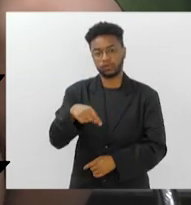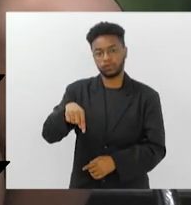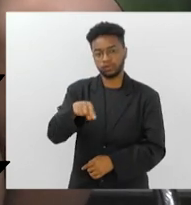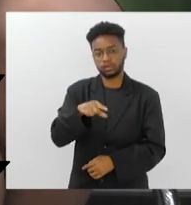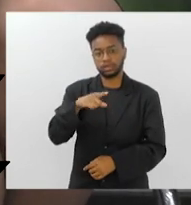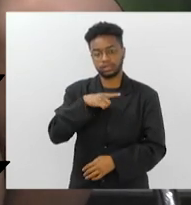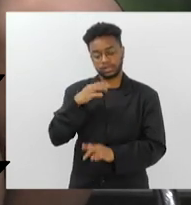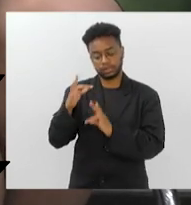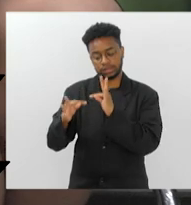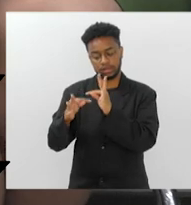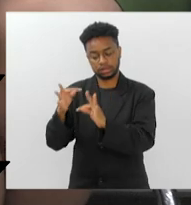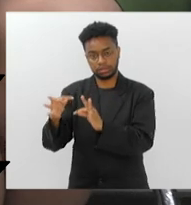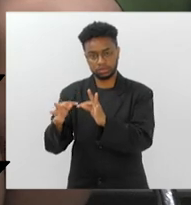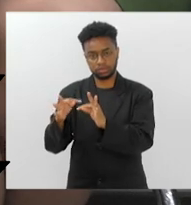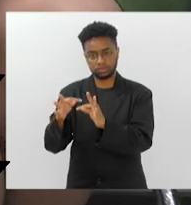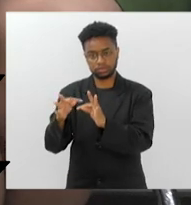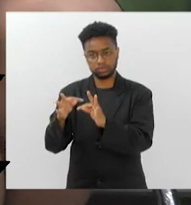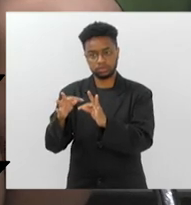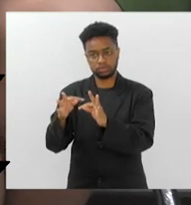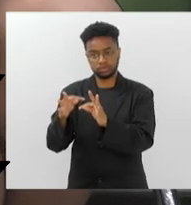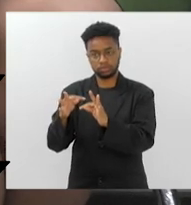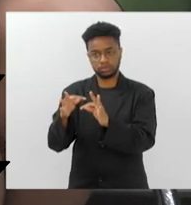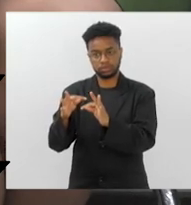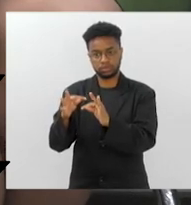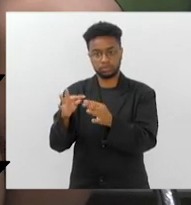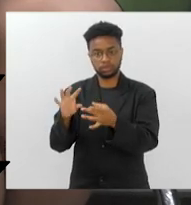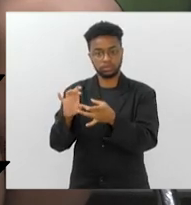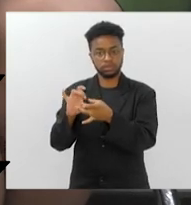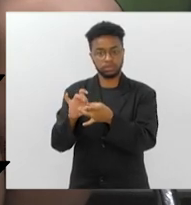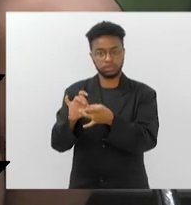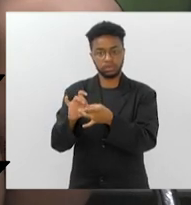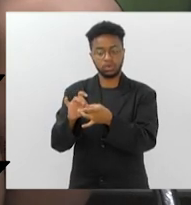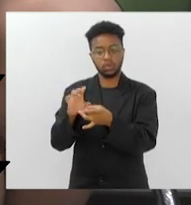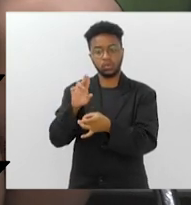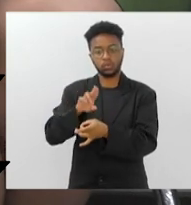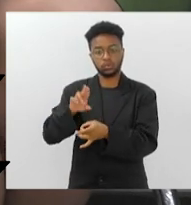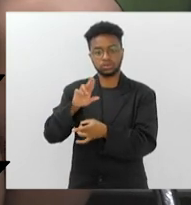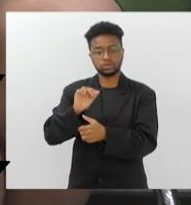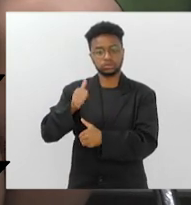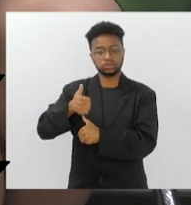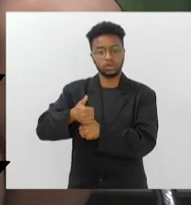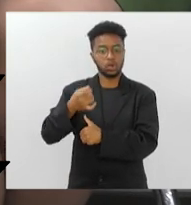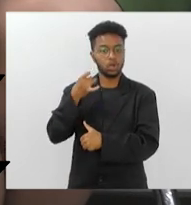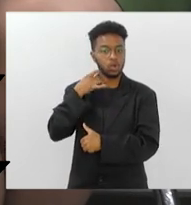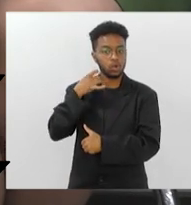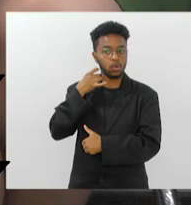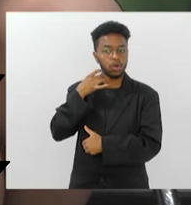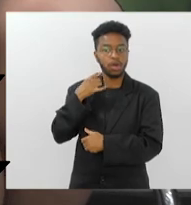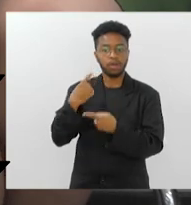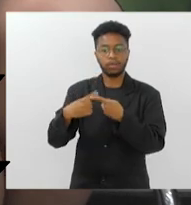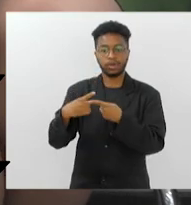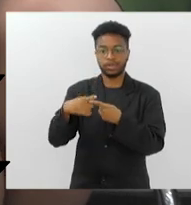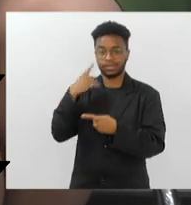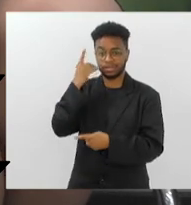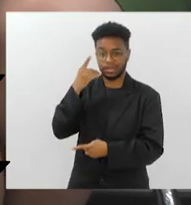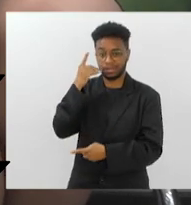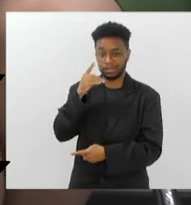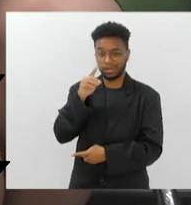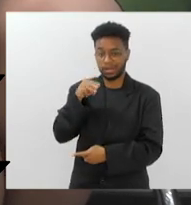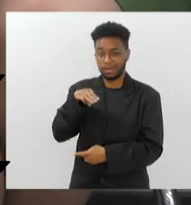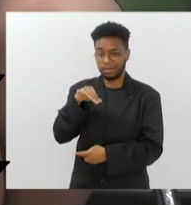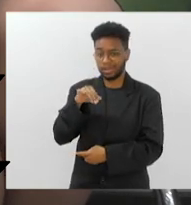tratamento da cannabis com com reposição hormonal porque o efeito no deputado Carlos Mick é